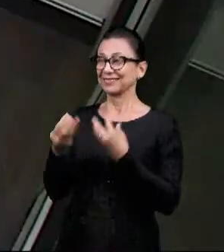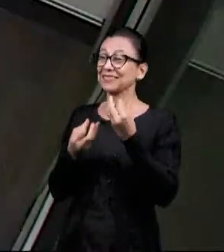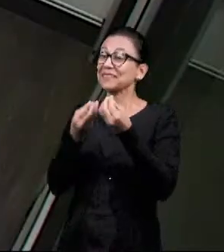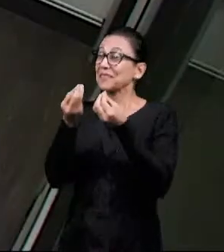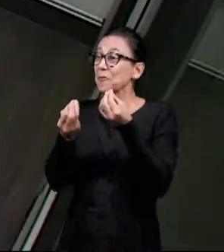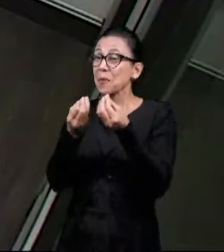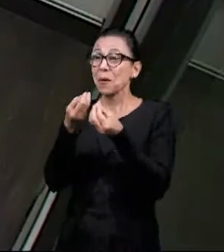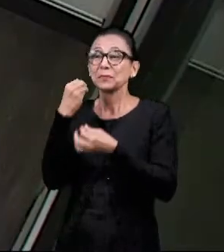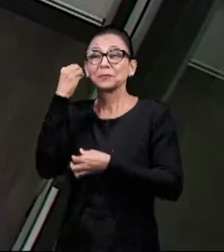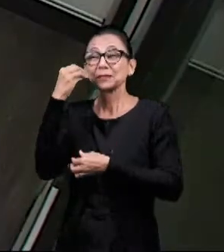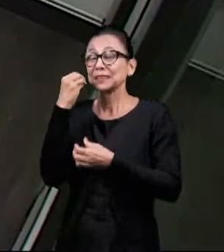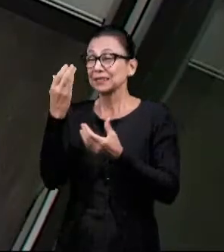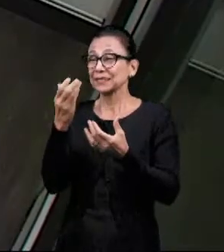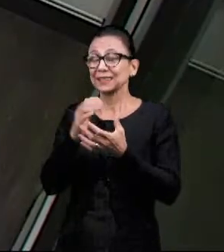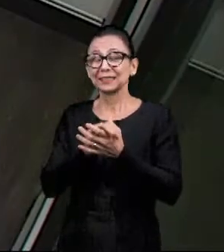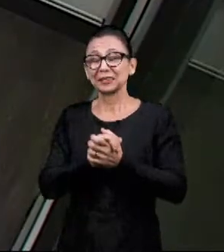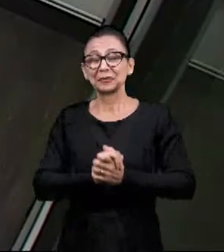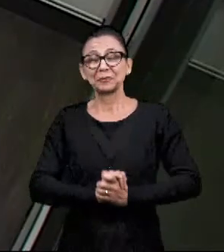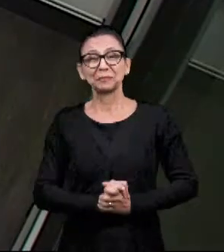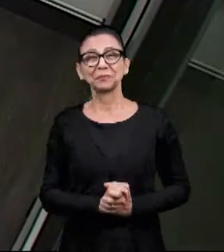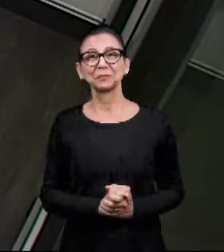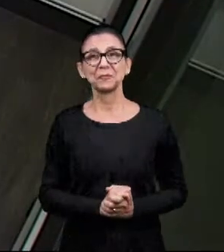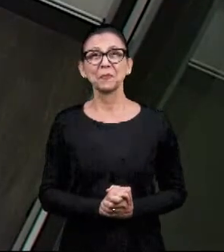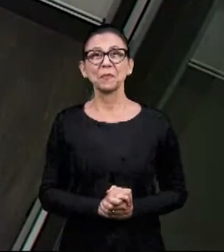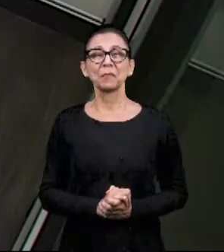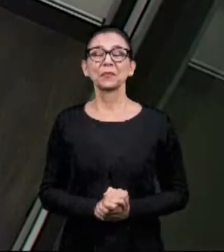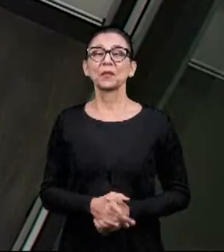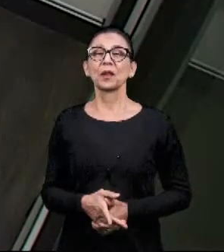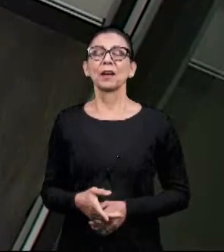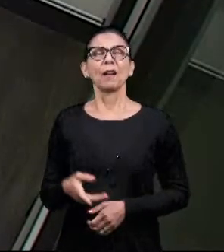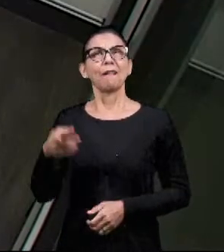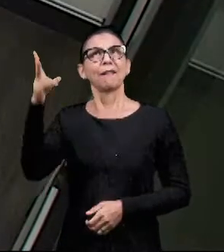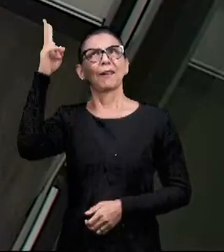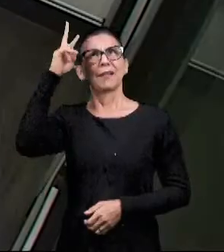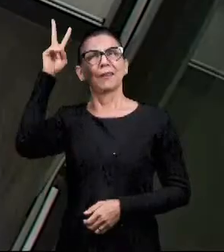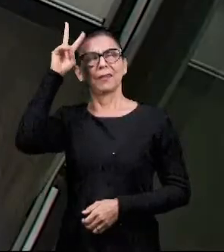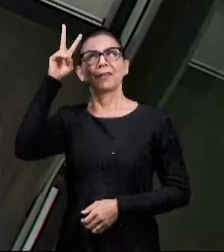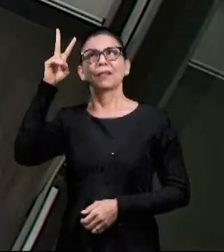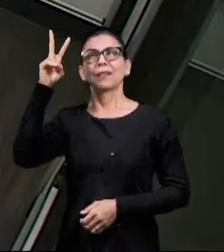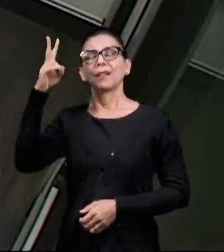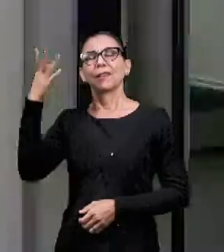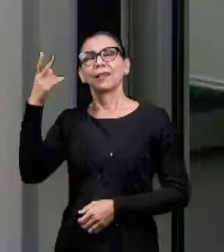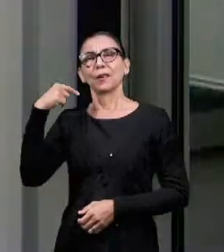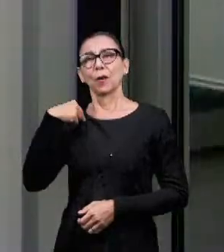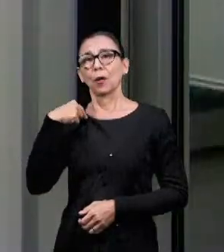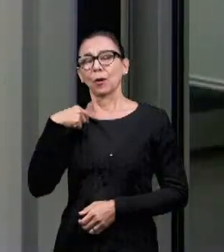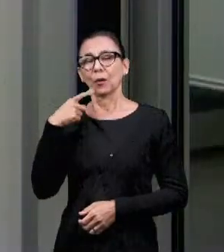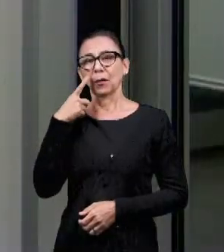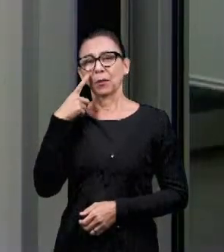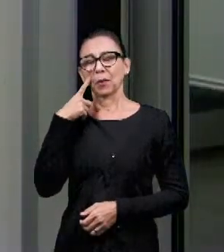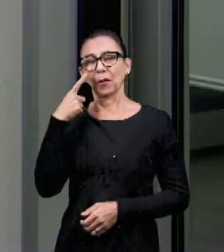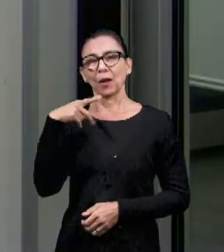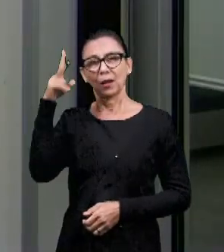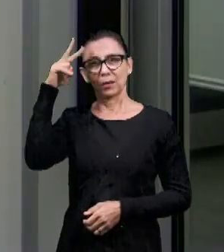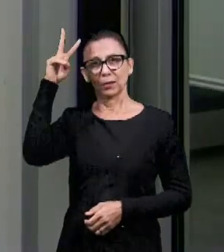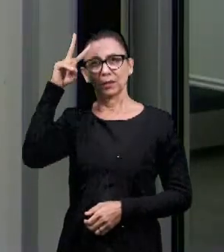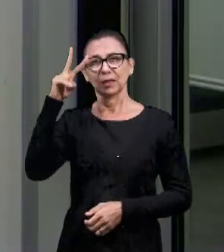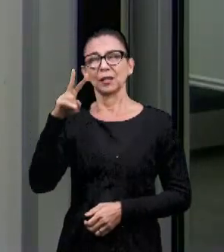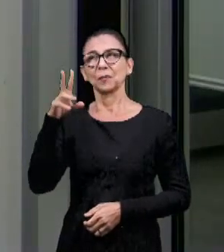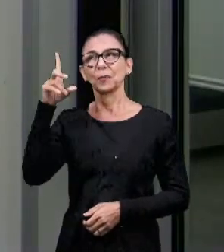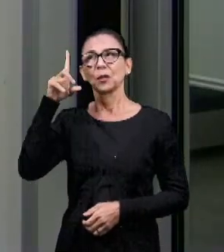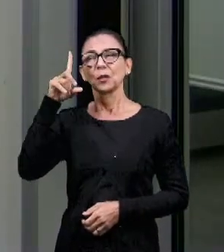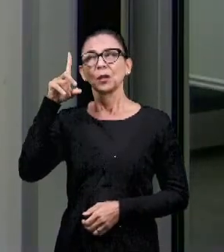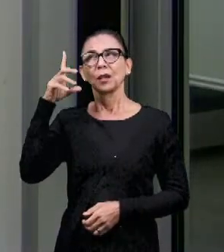apresentador? Ô Jorge, eu me lembro, rapaz, eu me lembro, olha só, eu me lembro o dia que o senhor me levantou